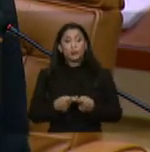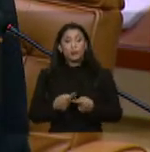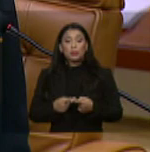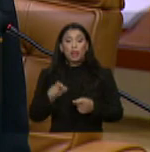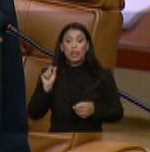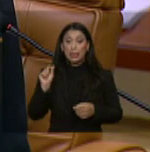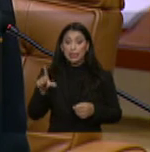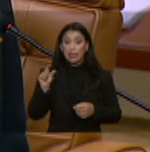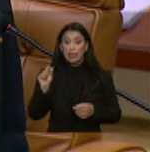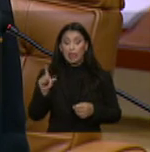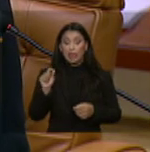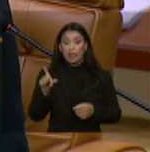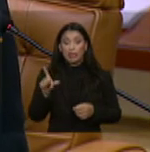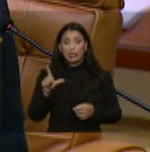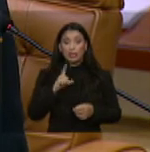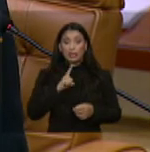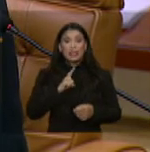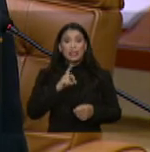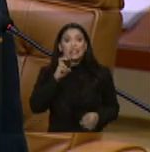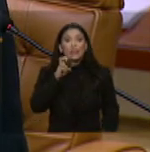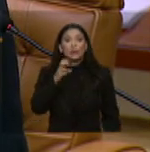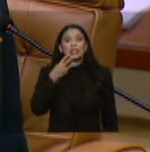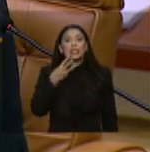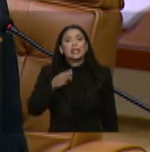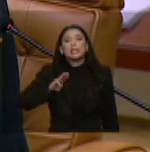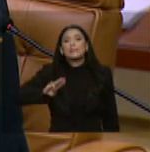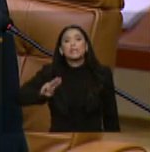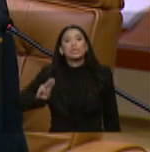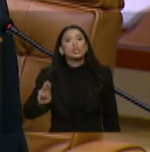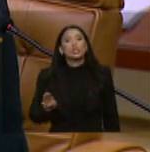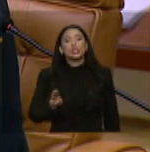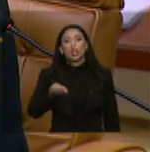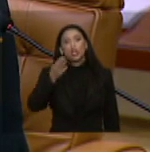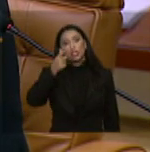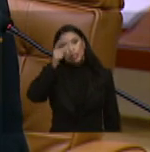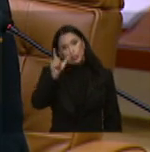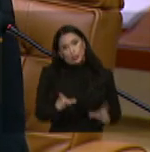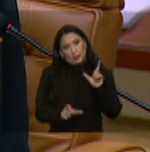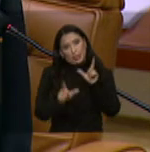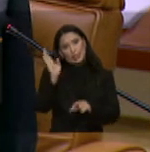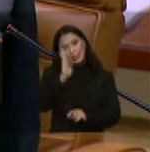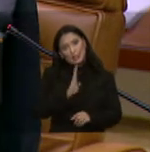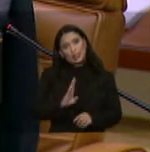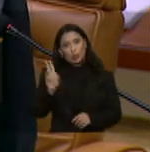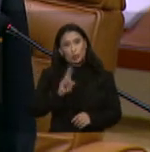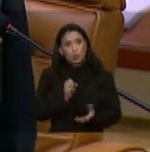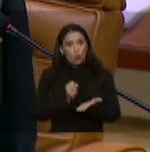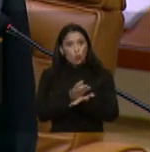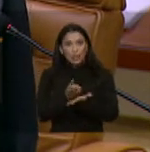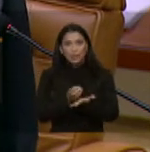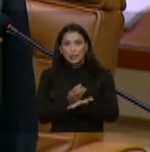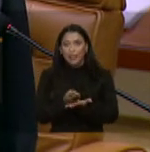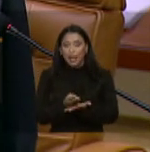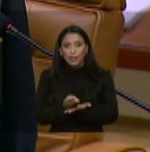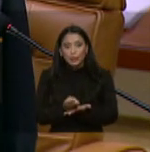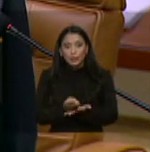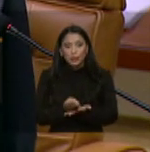a telegram São 53 milhões de brasileiros que utilizam WhatsApp o Brasil